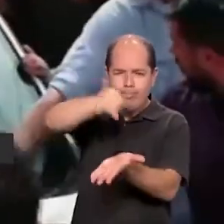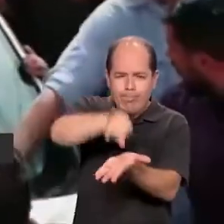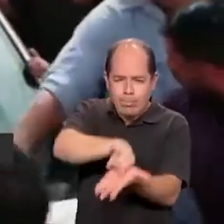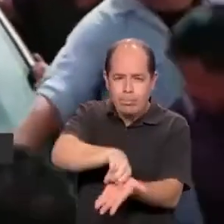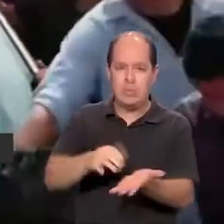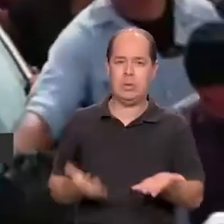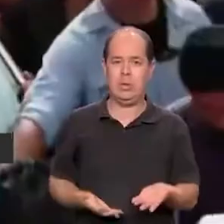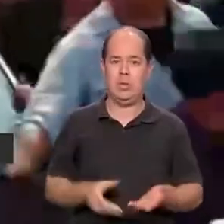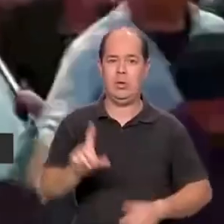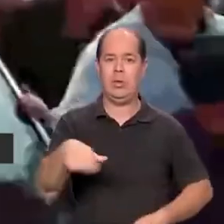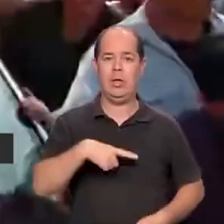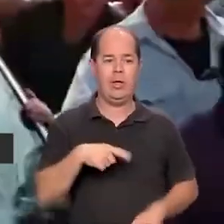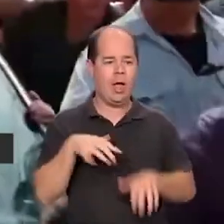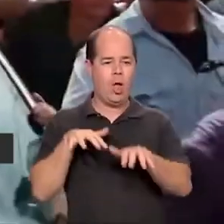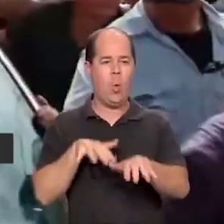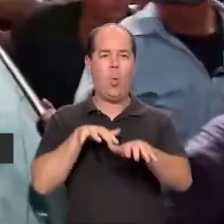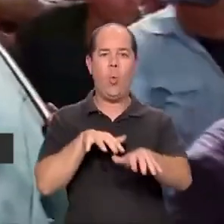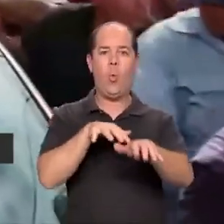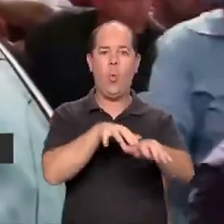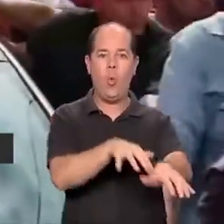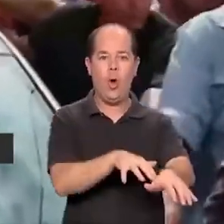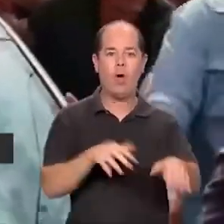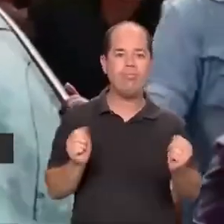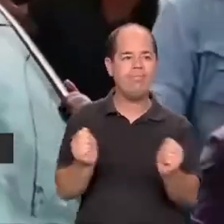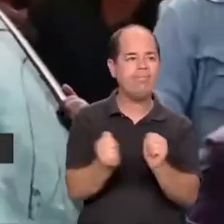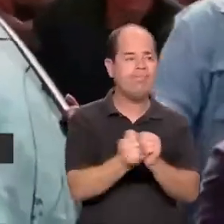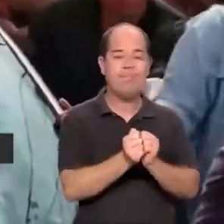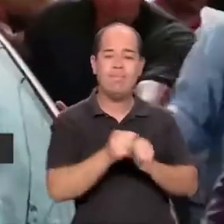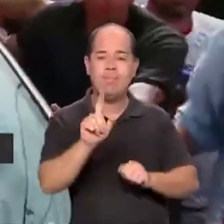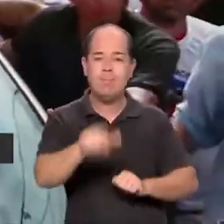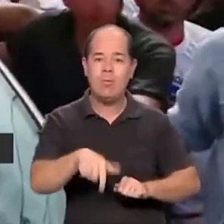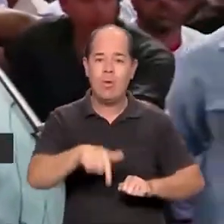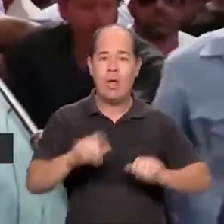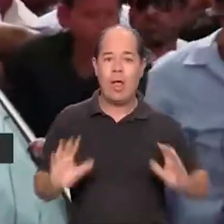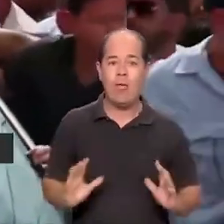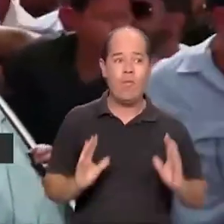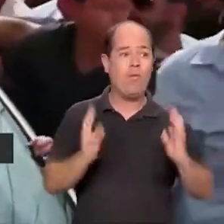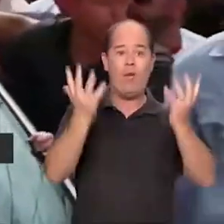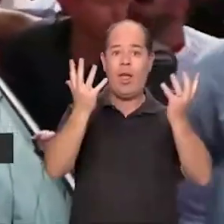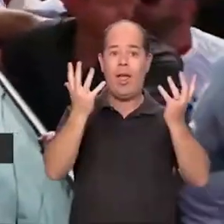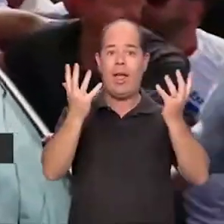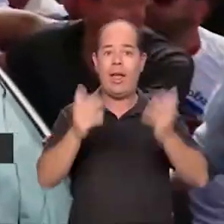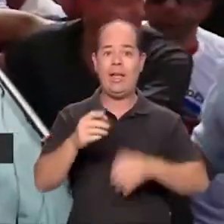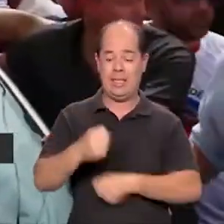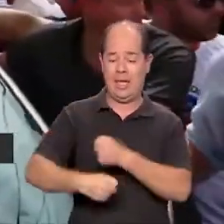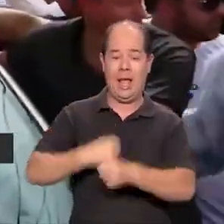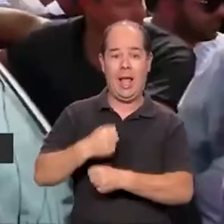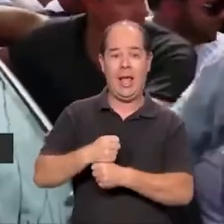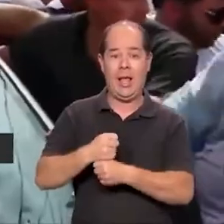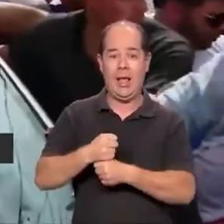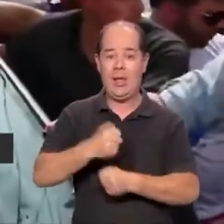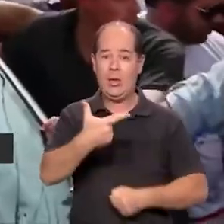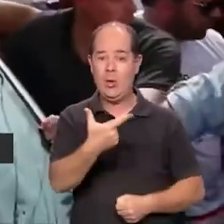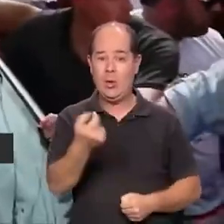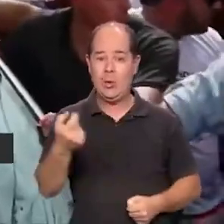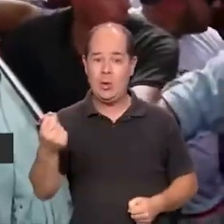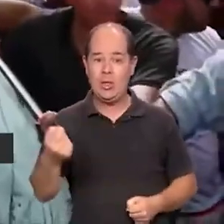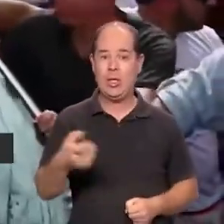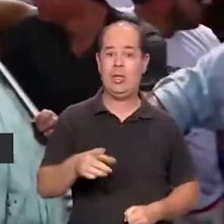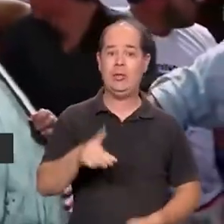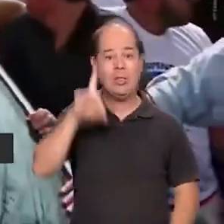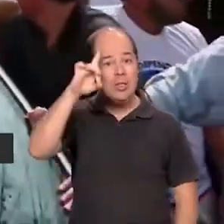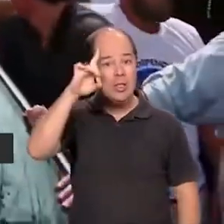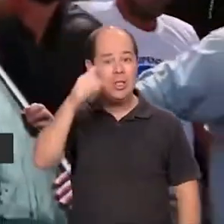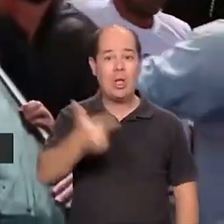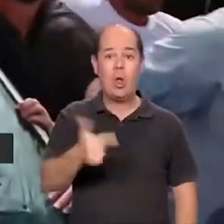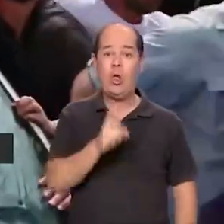Ele participa do cortejo de comemoração do bicentenário, os 200 anos do 2 de